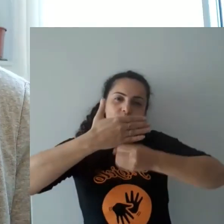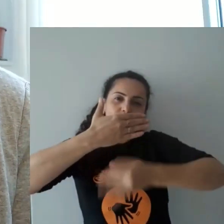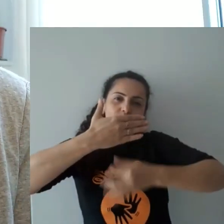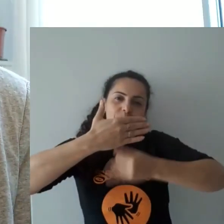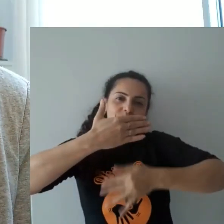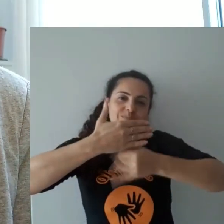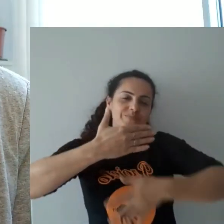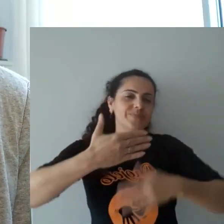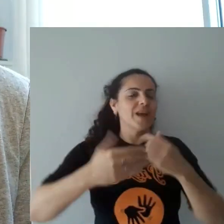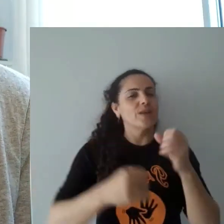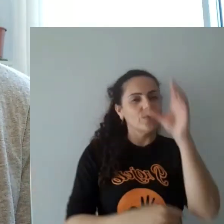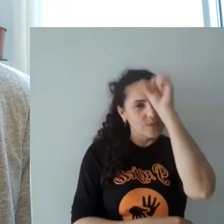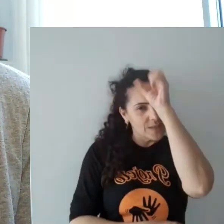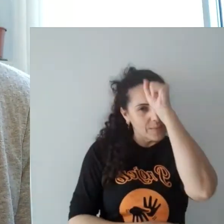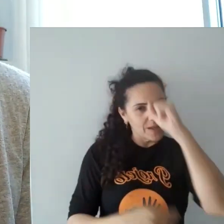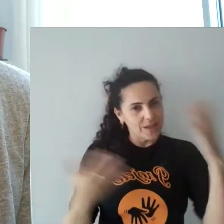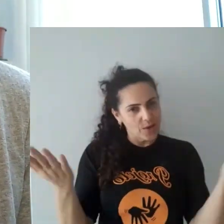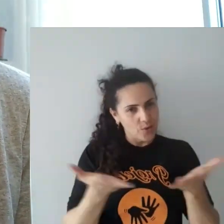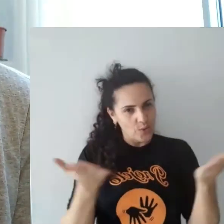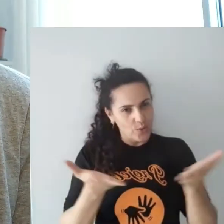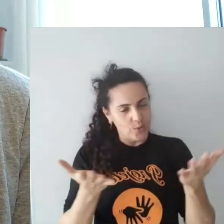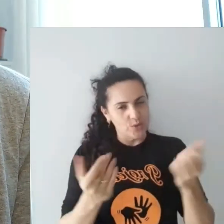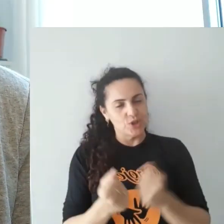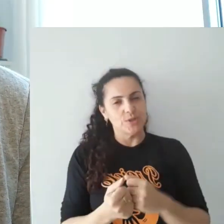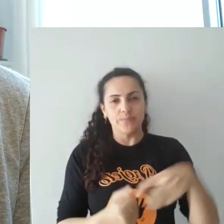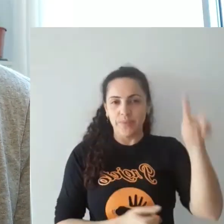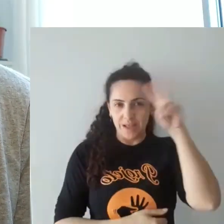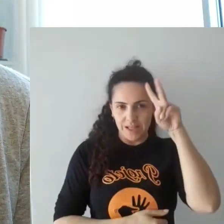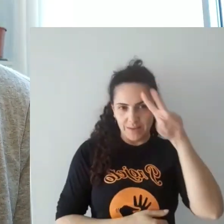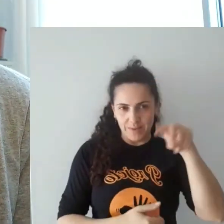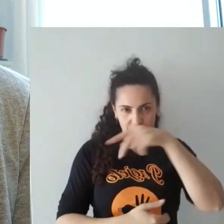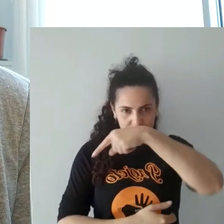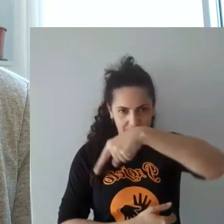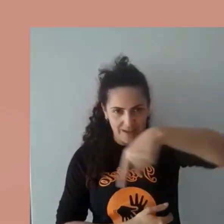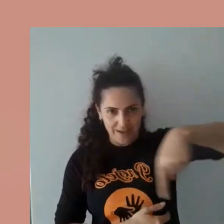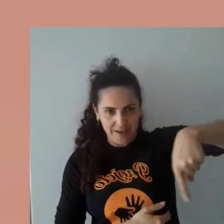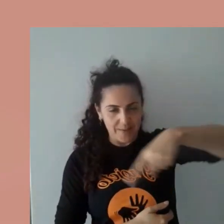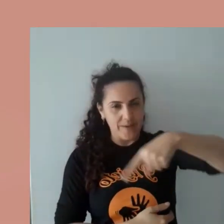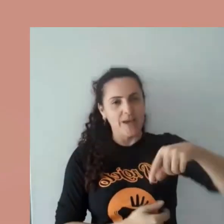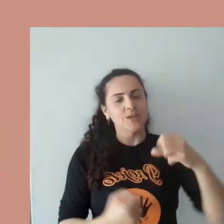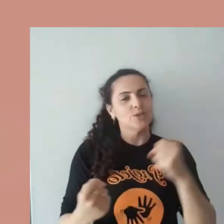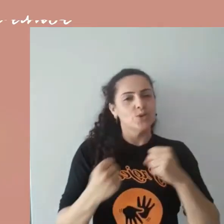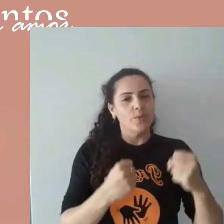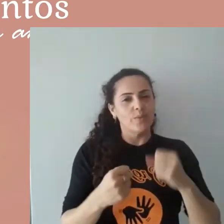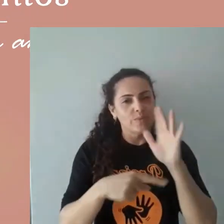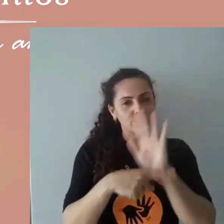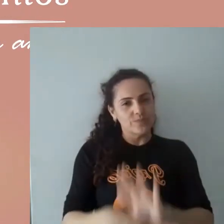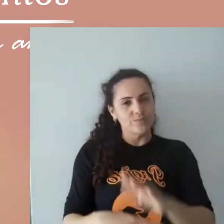material dessa aula para te ajudar no seu estudo. Um beijão então e até a próxima aula!